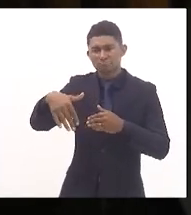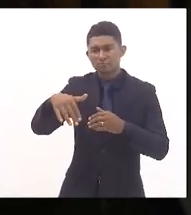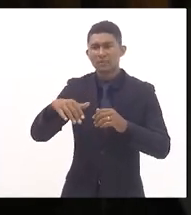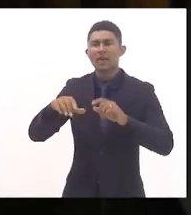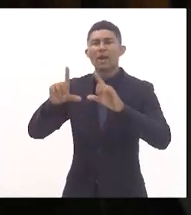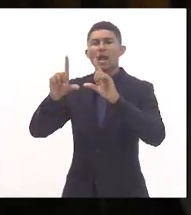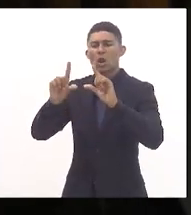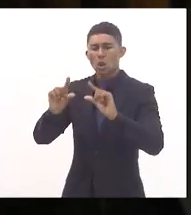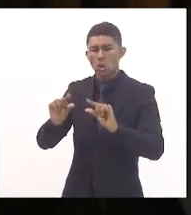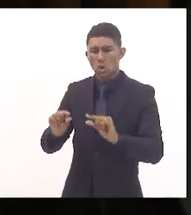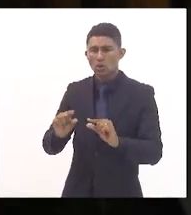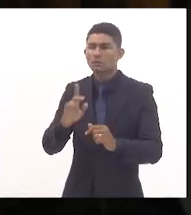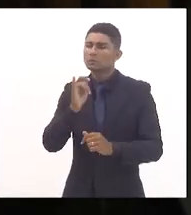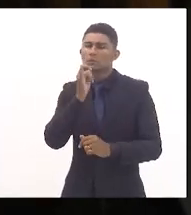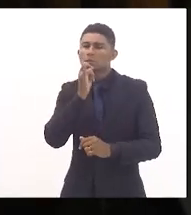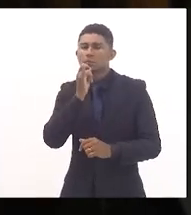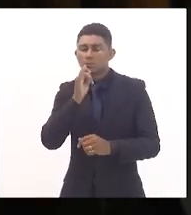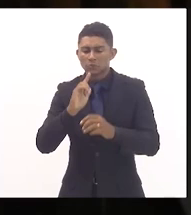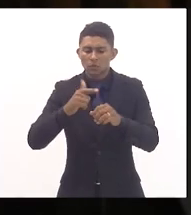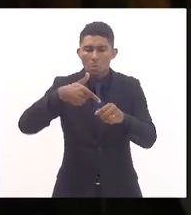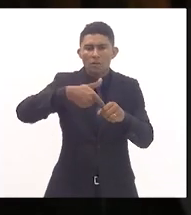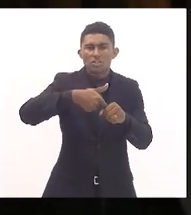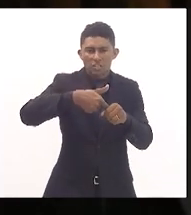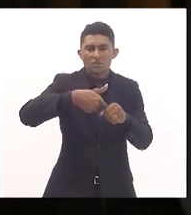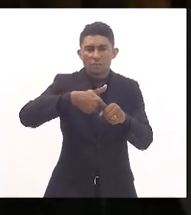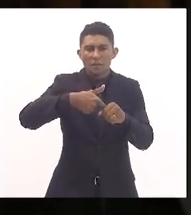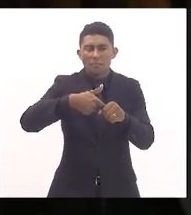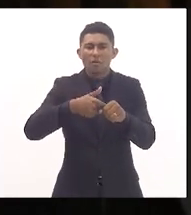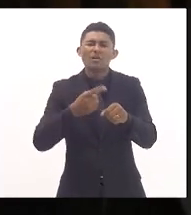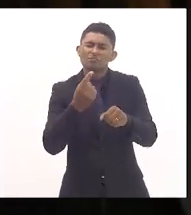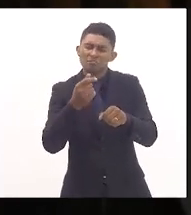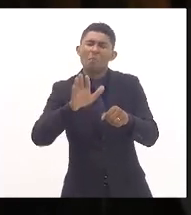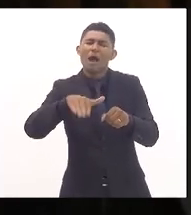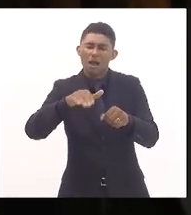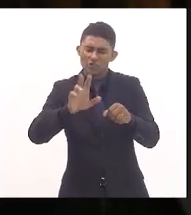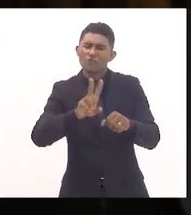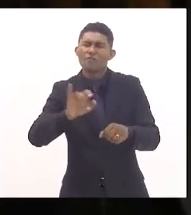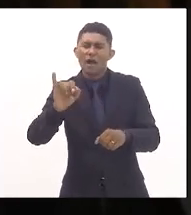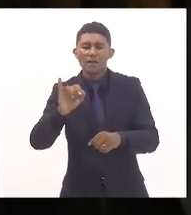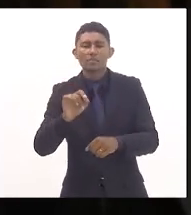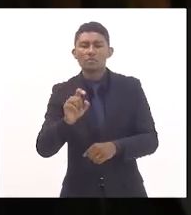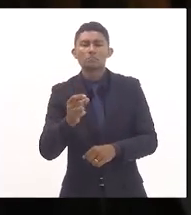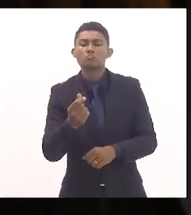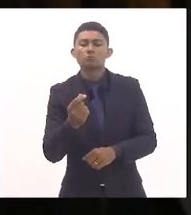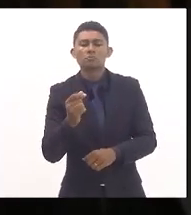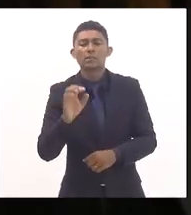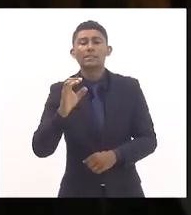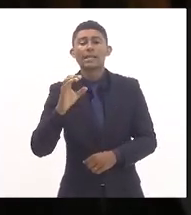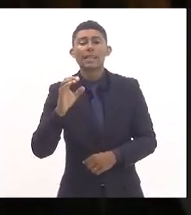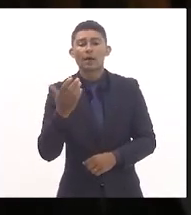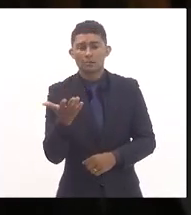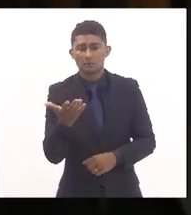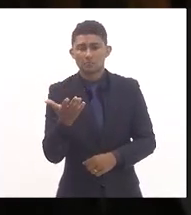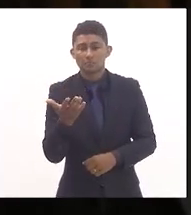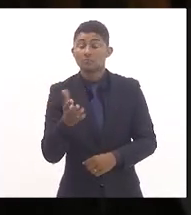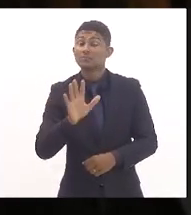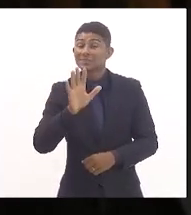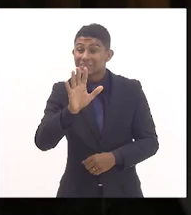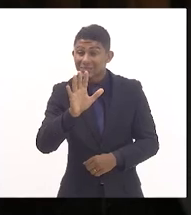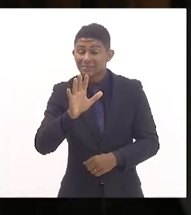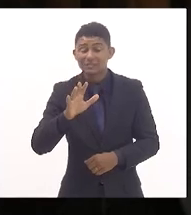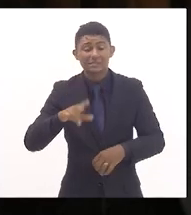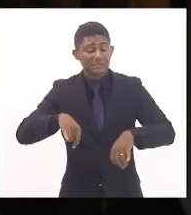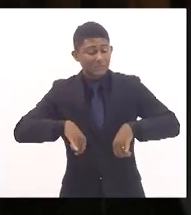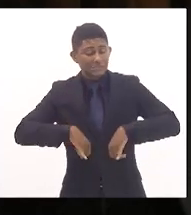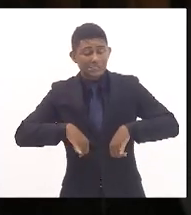centavos o preço do combustível na bomba de gasolina é mas com sacrifício